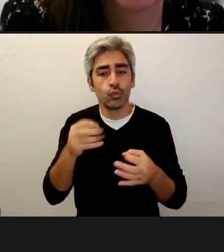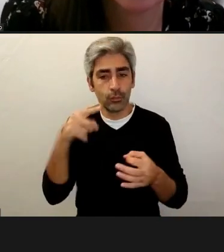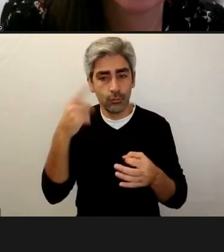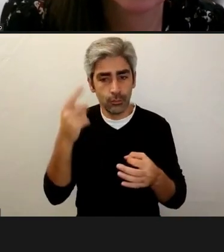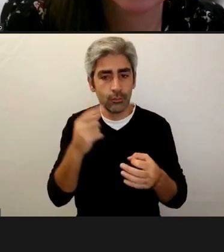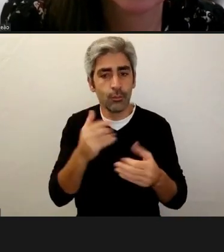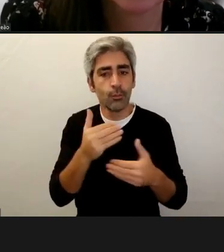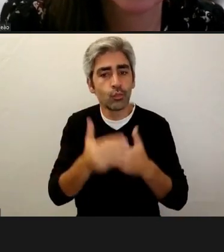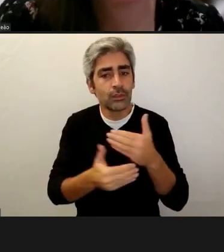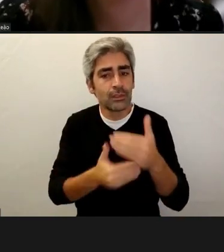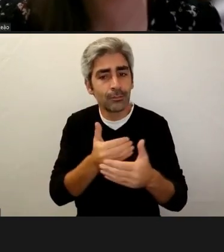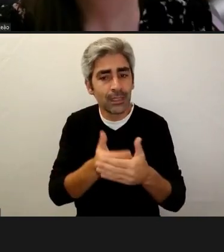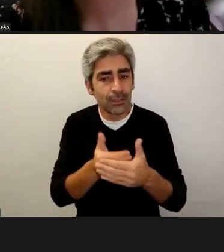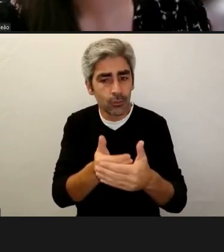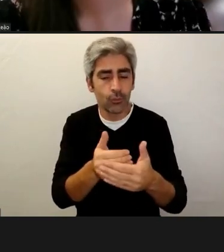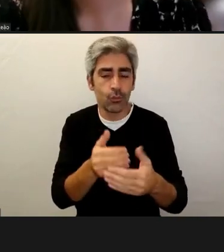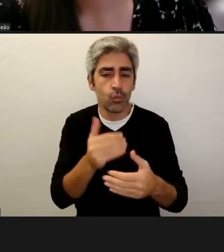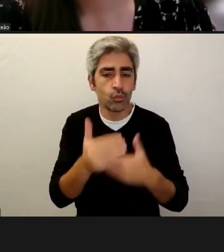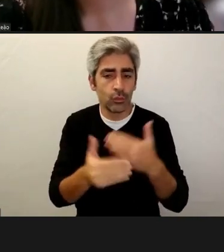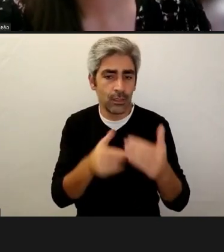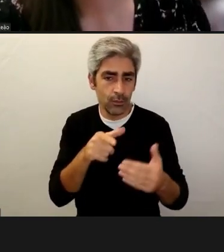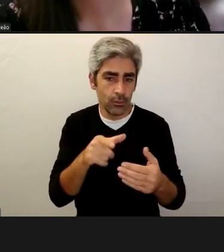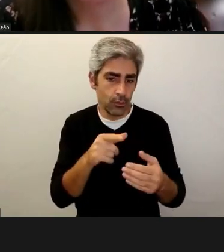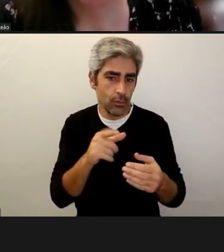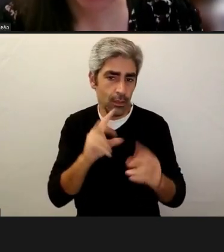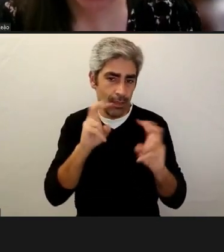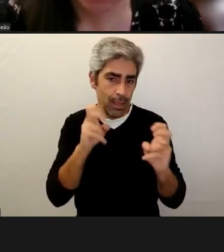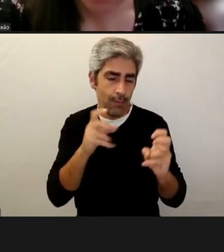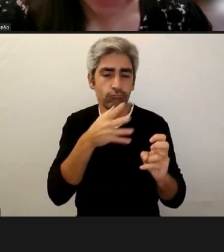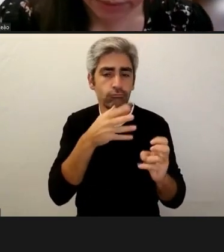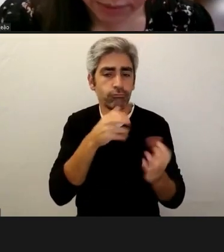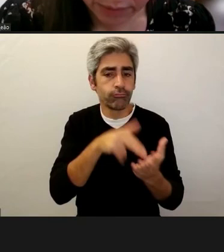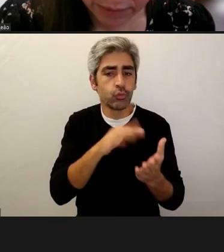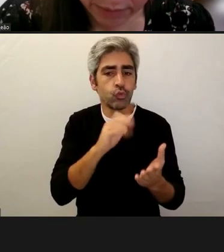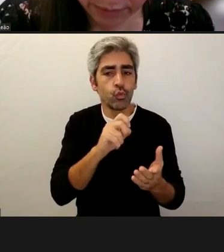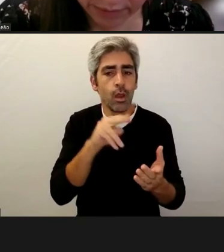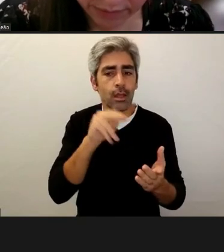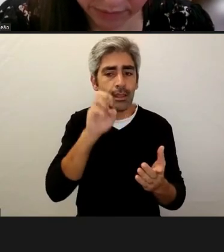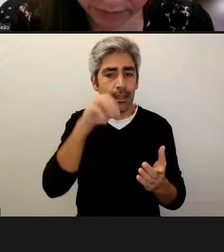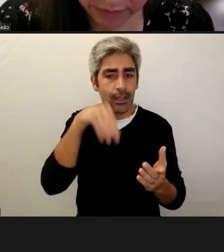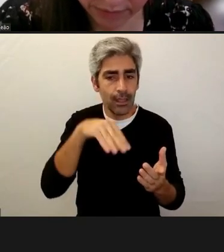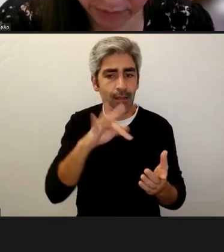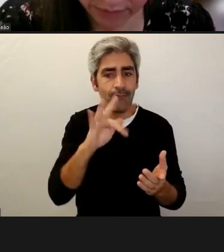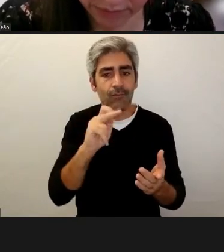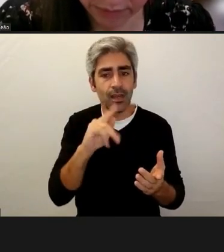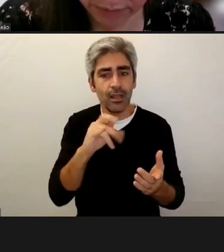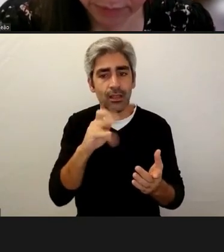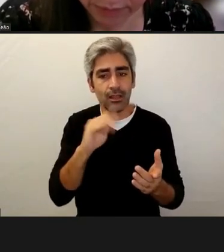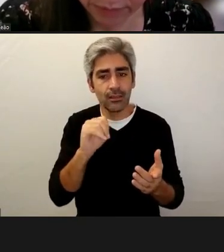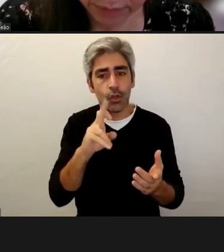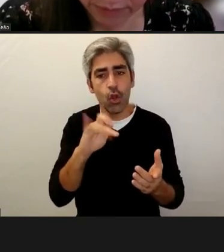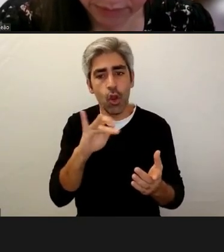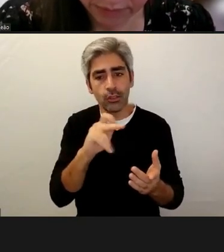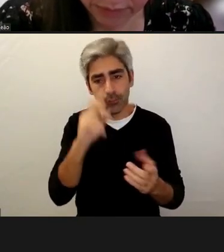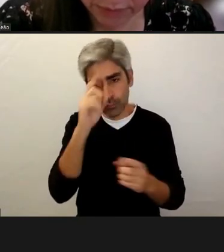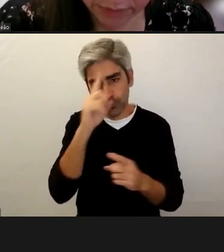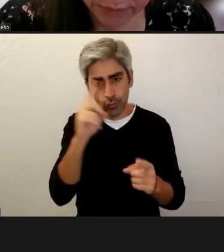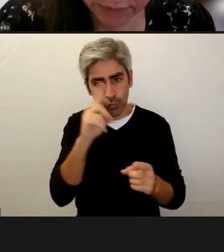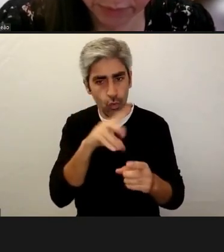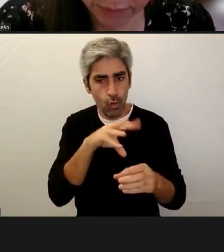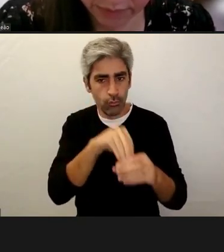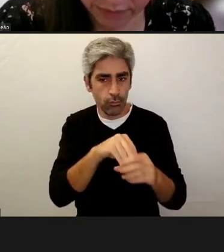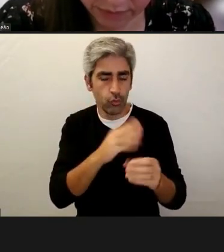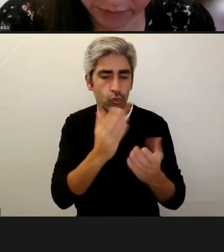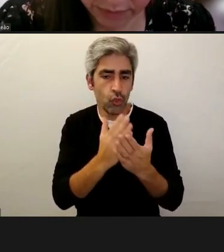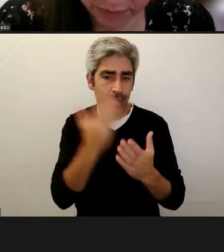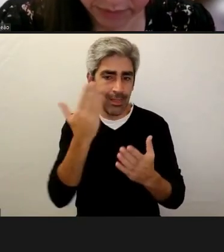processo será o tema central do webinar, que terá por orador Joaquim Freitas Rocha, professor associado da Escola de Direito da Universidade